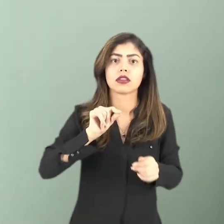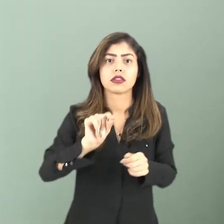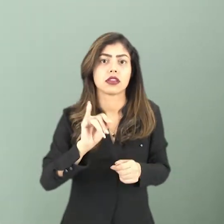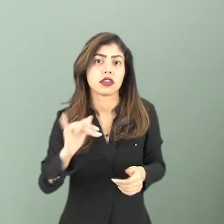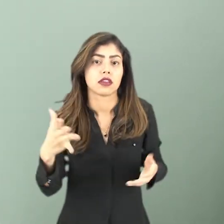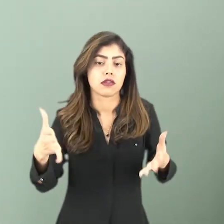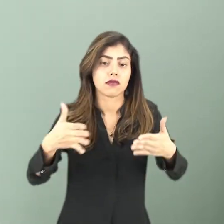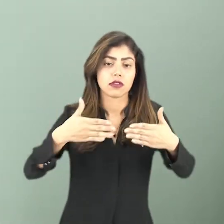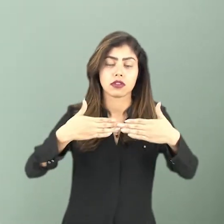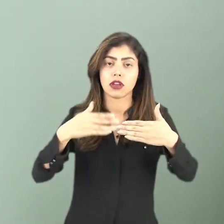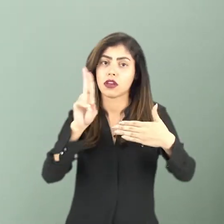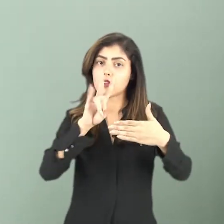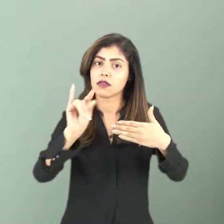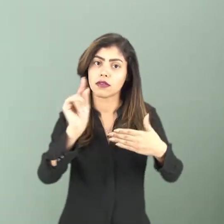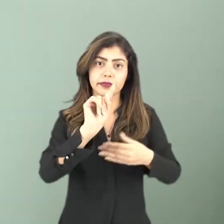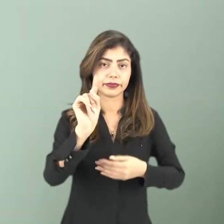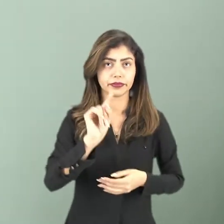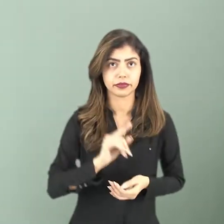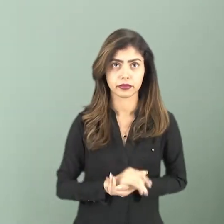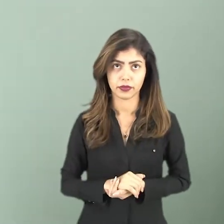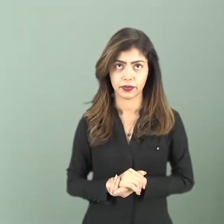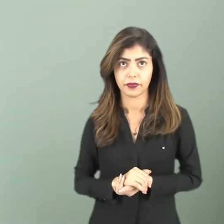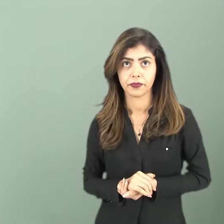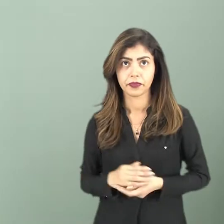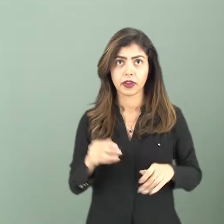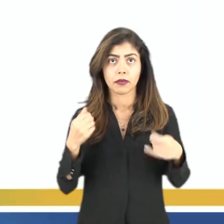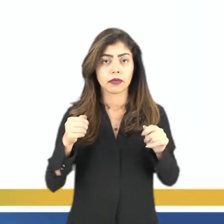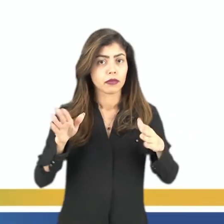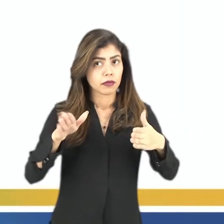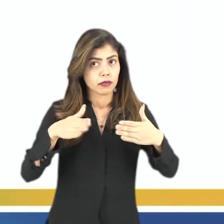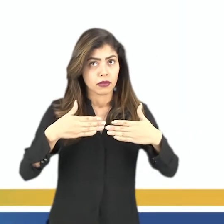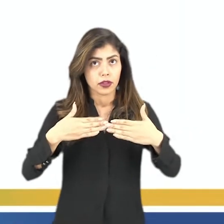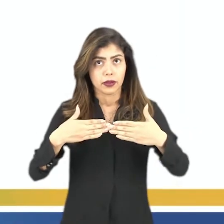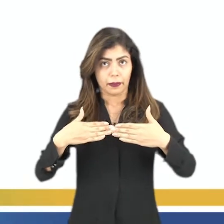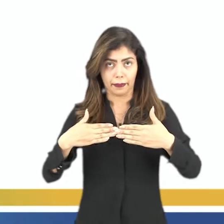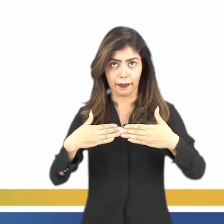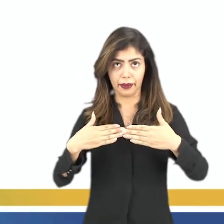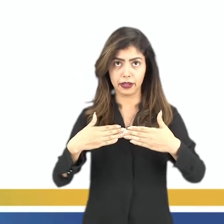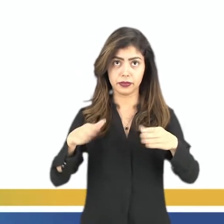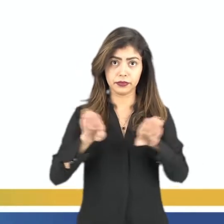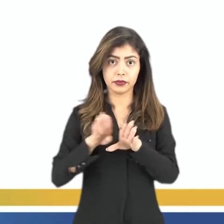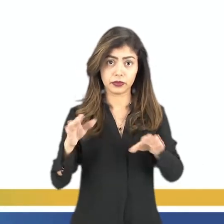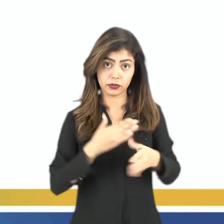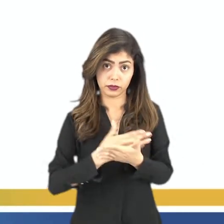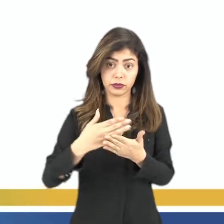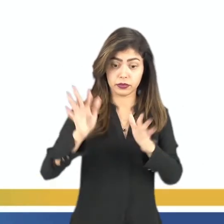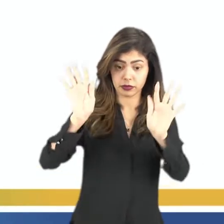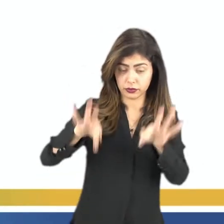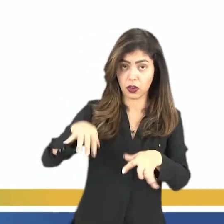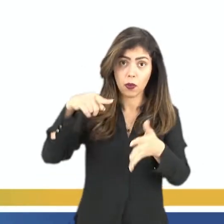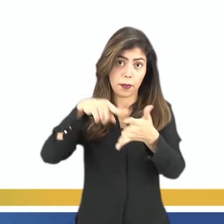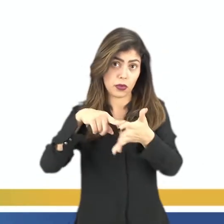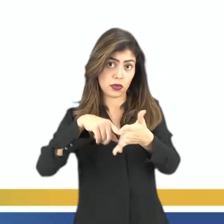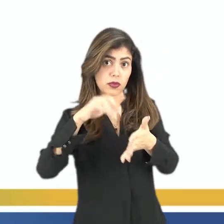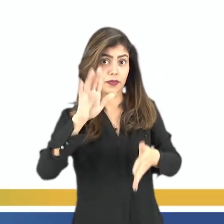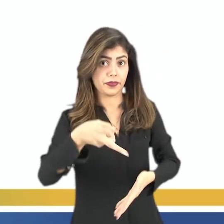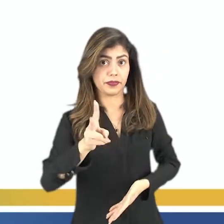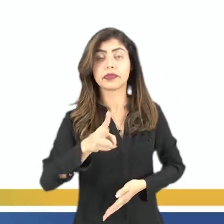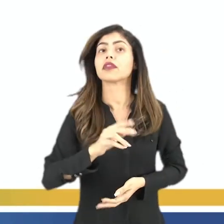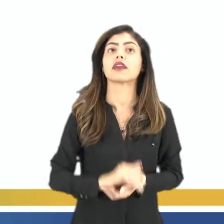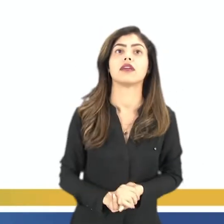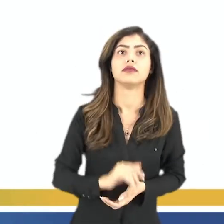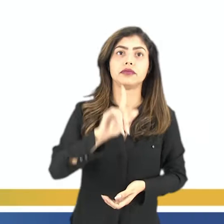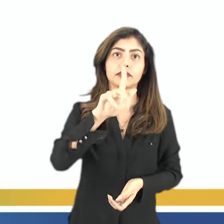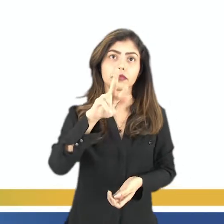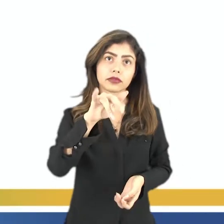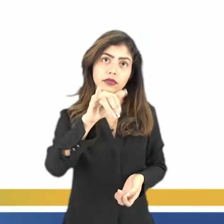estiver totalmente fechado, não vai funcionar, tá bom? Então o circuito dele precisa ser fechado, ele vai começar e terminar no mesmo ponto. Que ponto é esse? Um